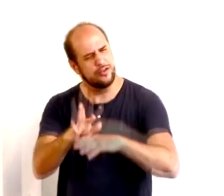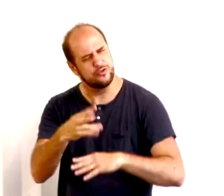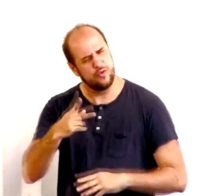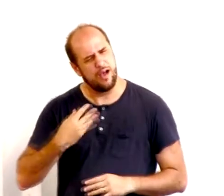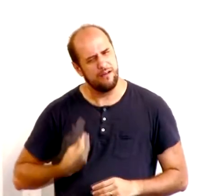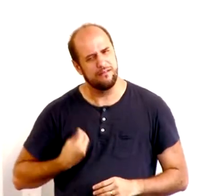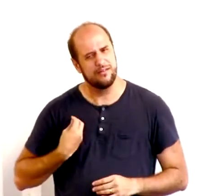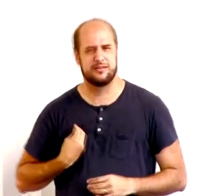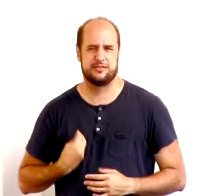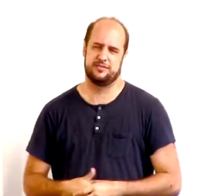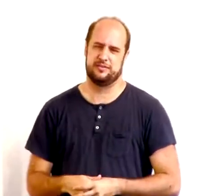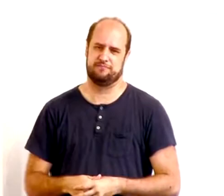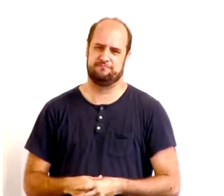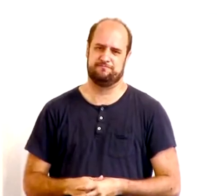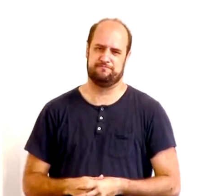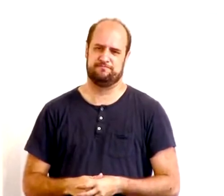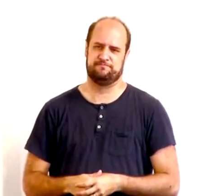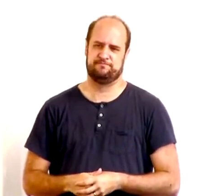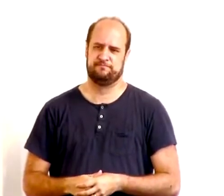não conseguirão fazer,